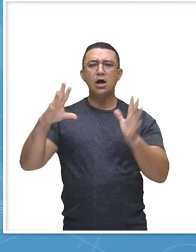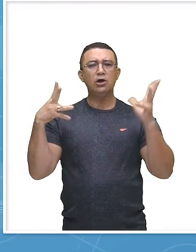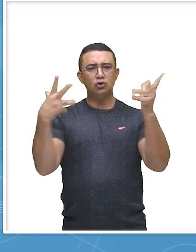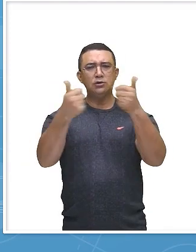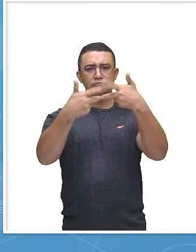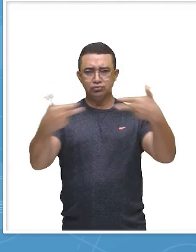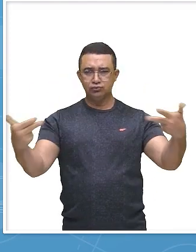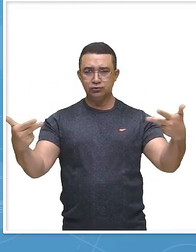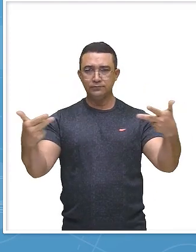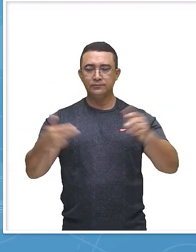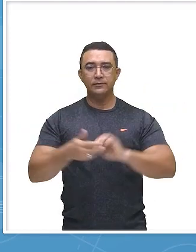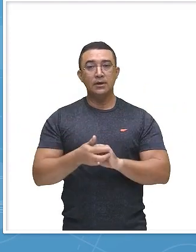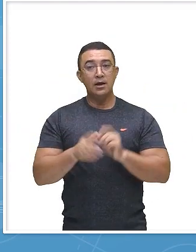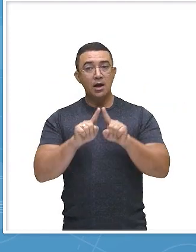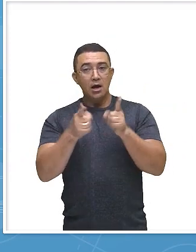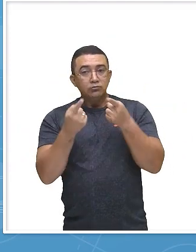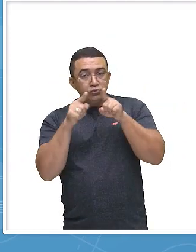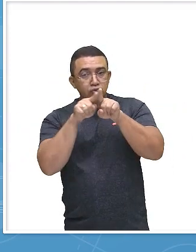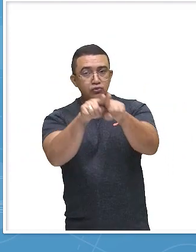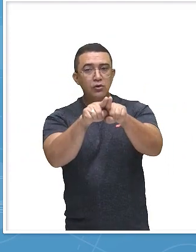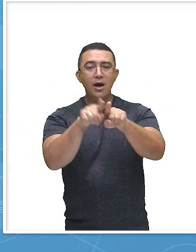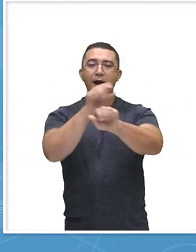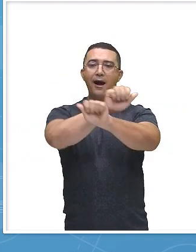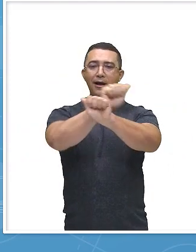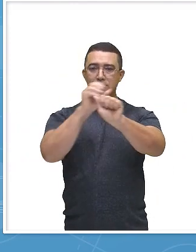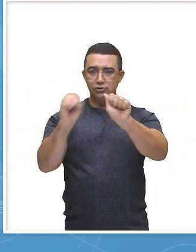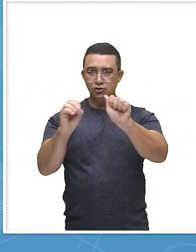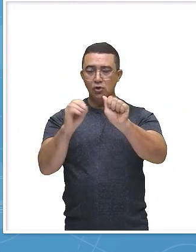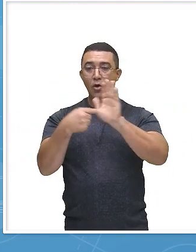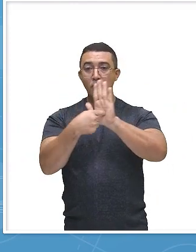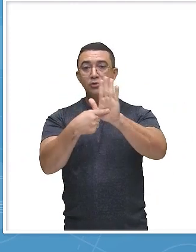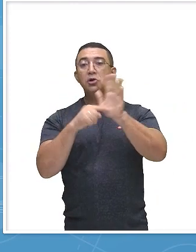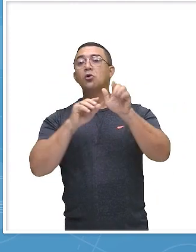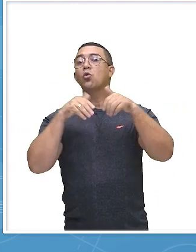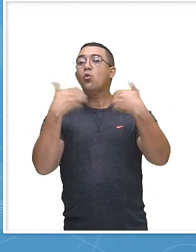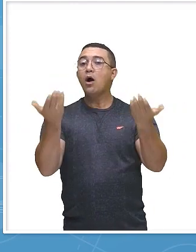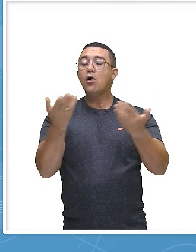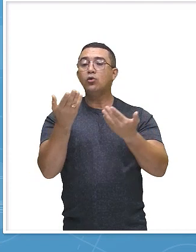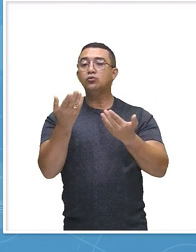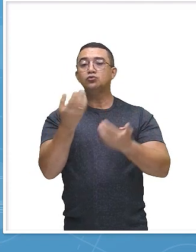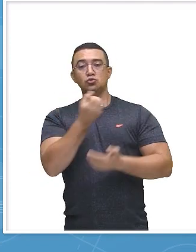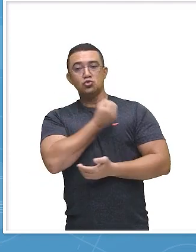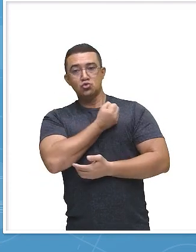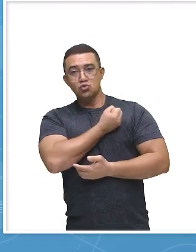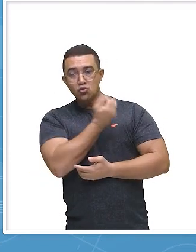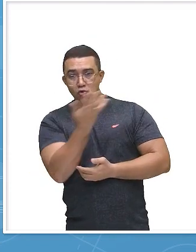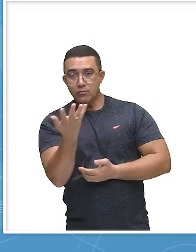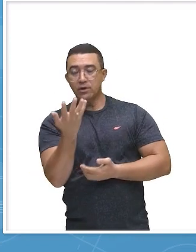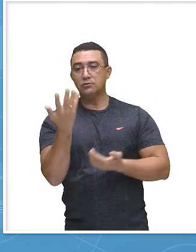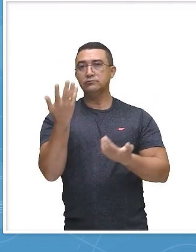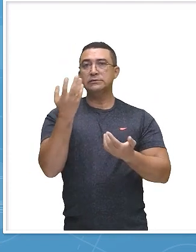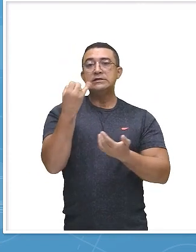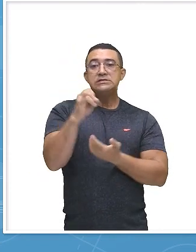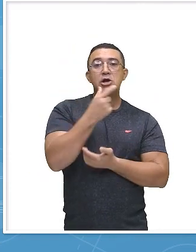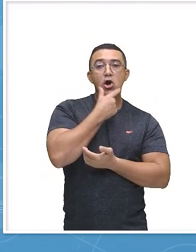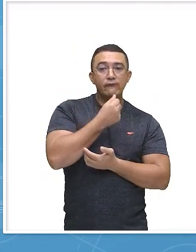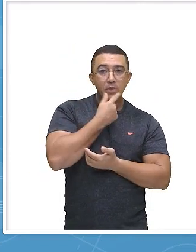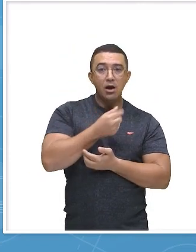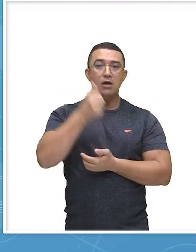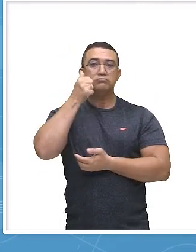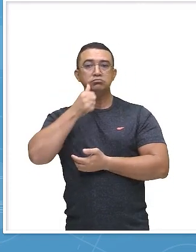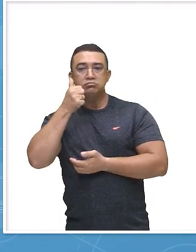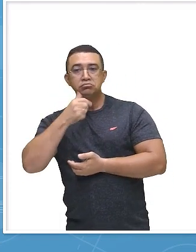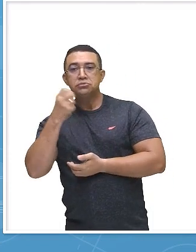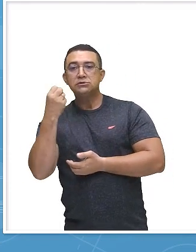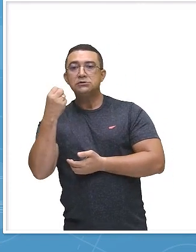substantivo para indicar qual é o número e qual é o gênero. Se é masculino, se é feminino, se é singular,